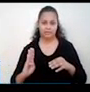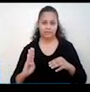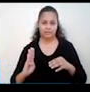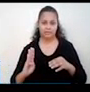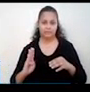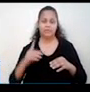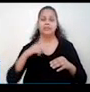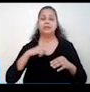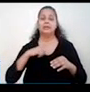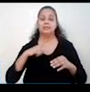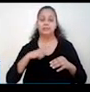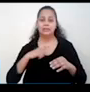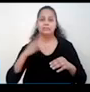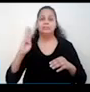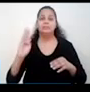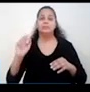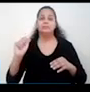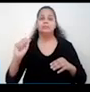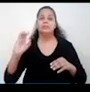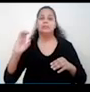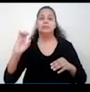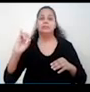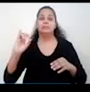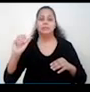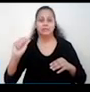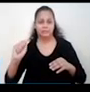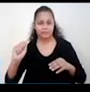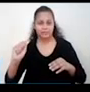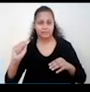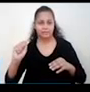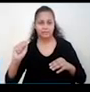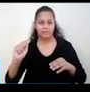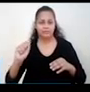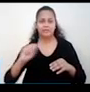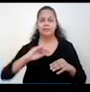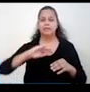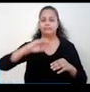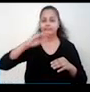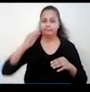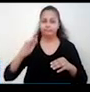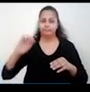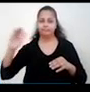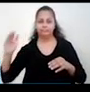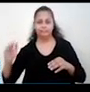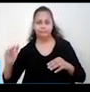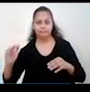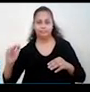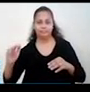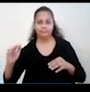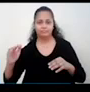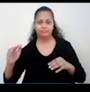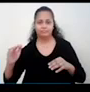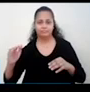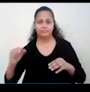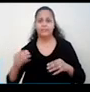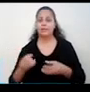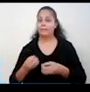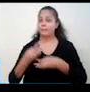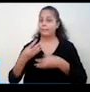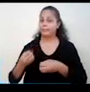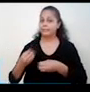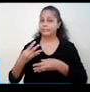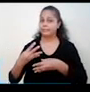no Planalto, cortada pelo rio Tietê e cercada de colinas, uma expressiva vocação para a